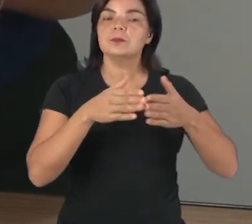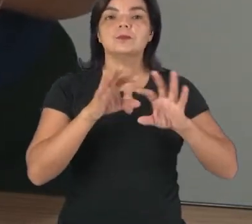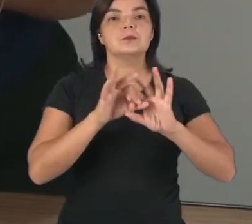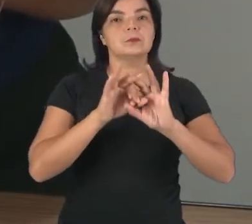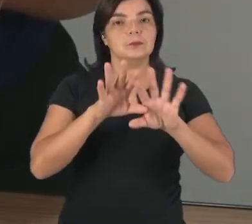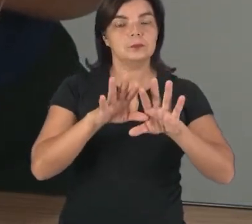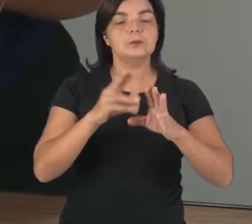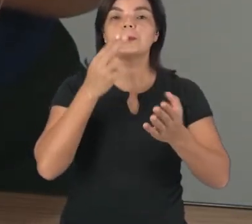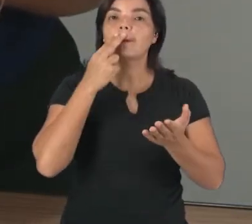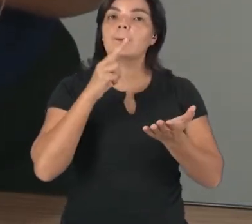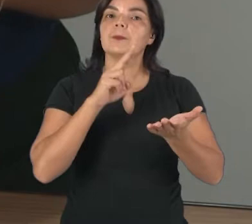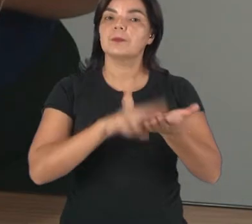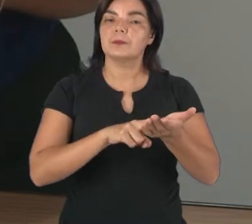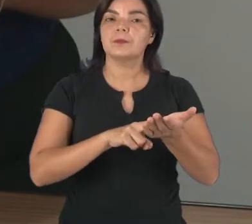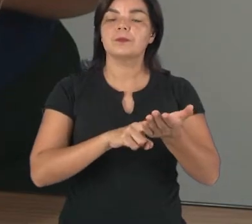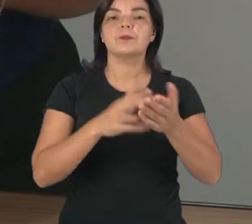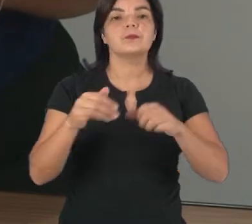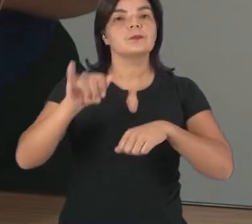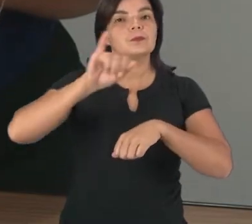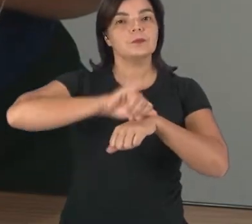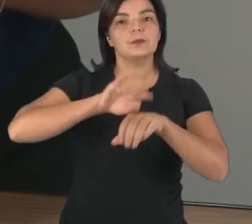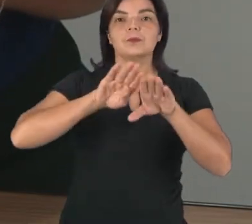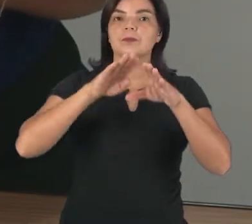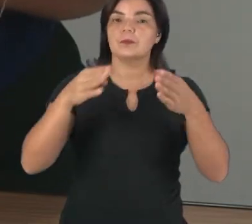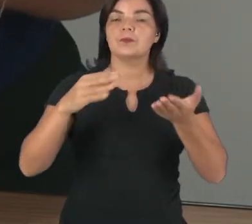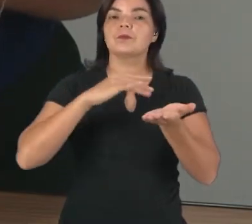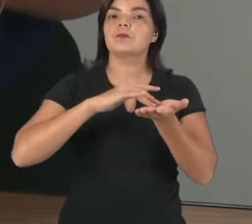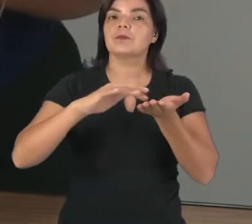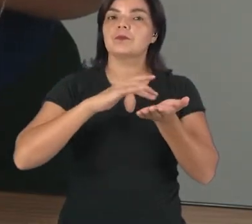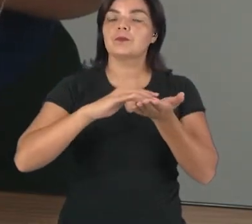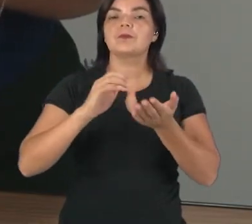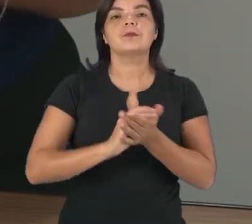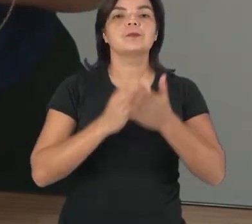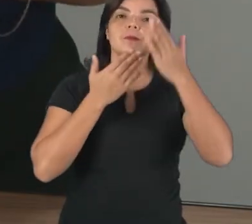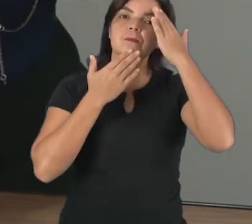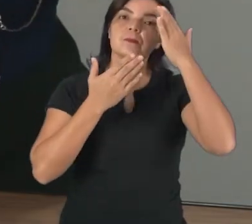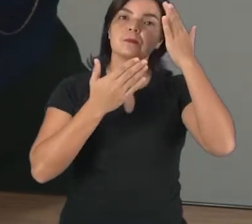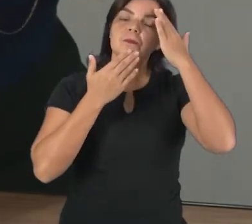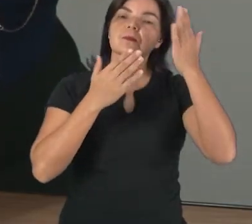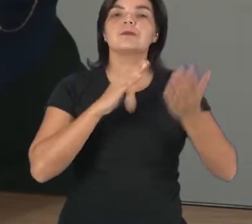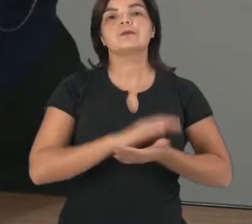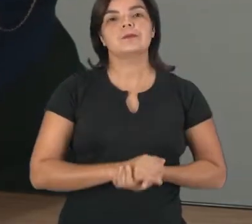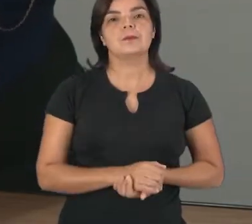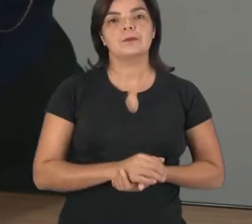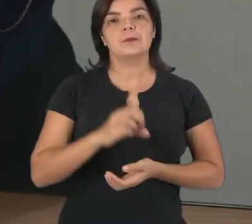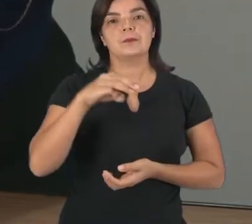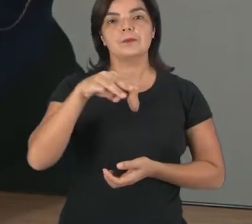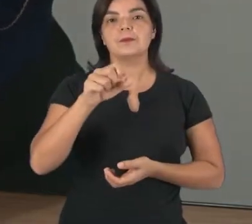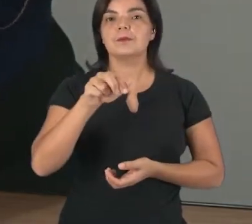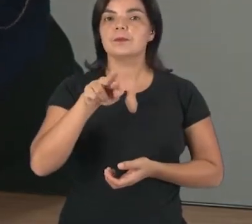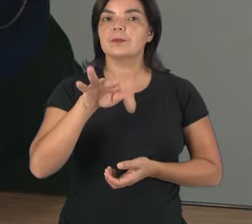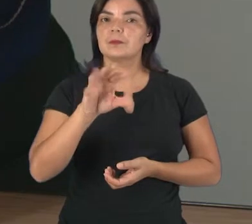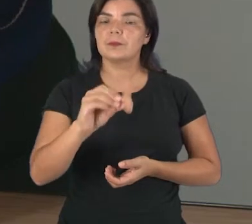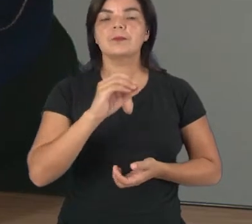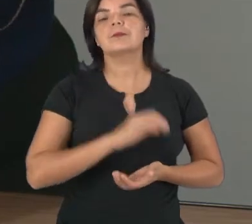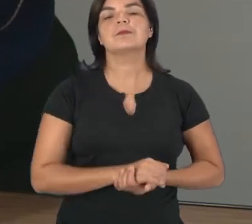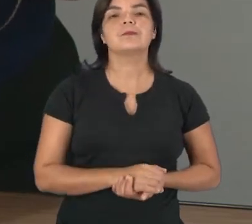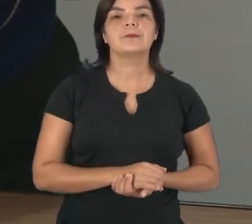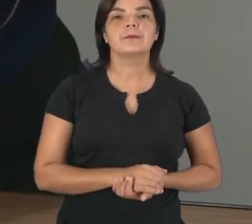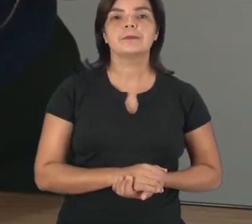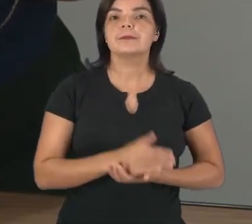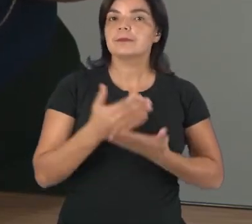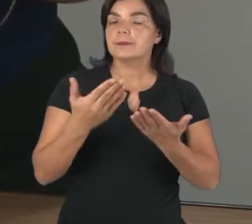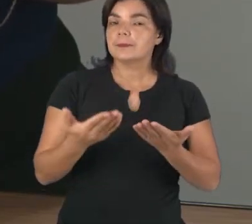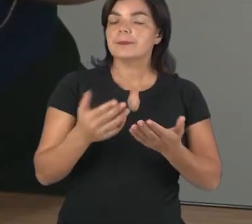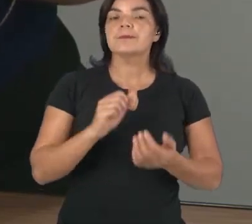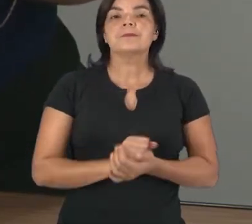deixe a correspondência sobre a mesa do escritório. Obrigado, Mário. Então,